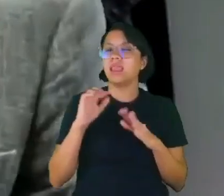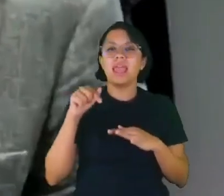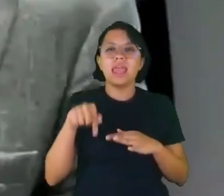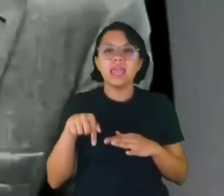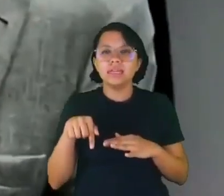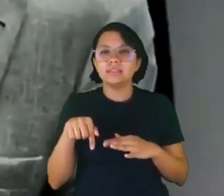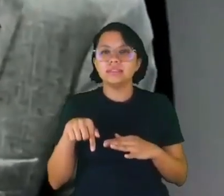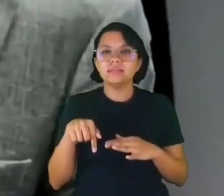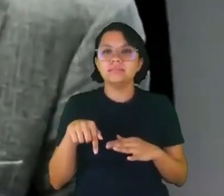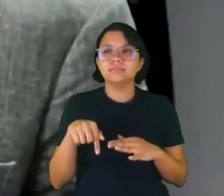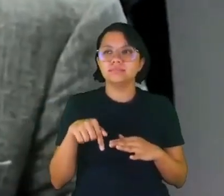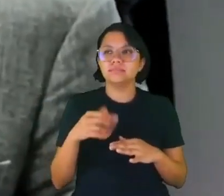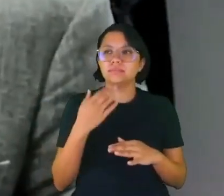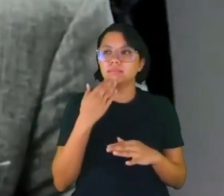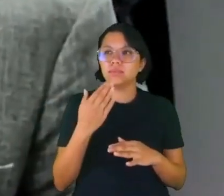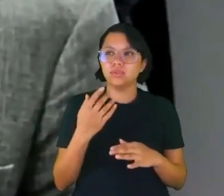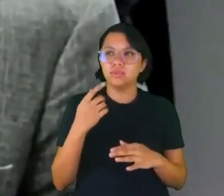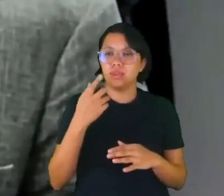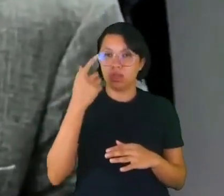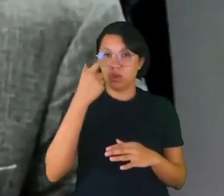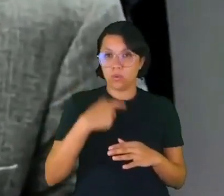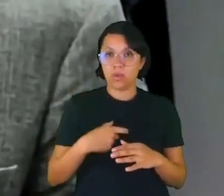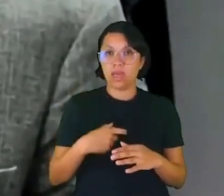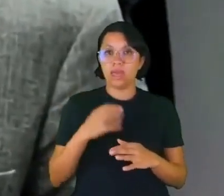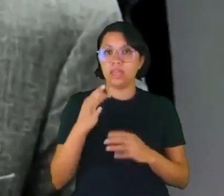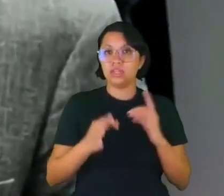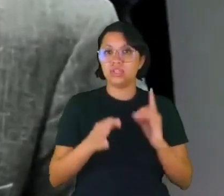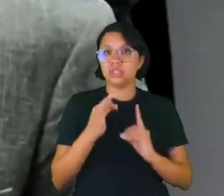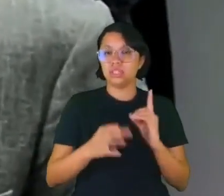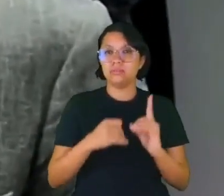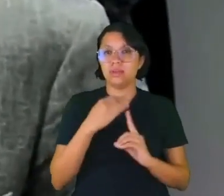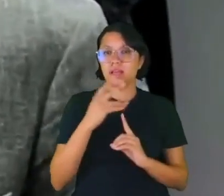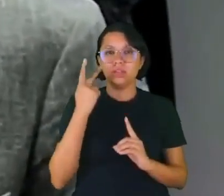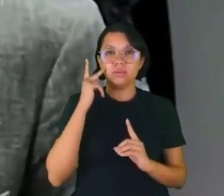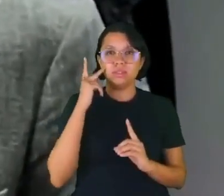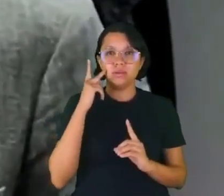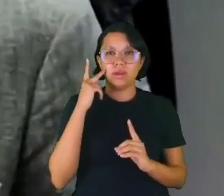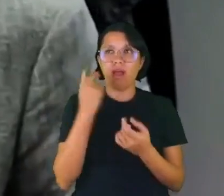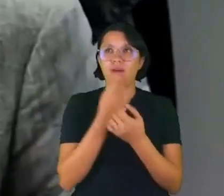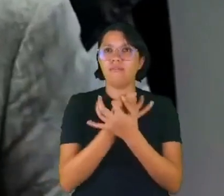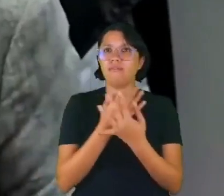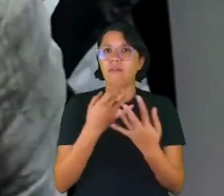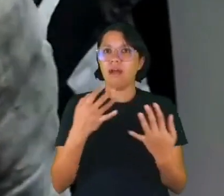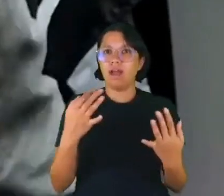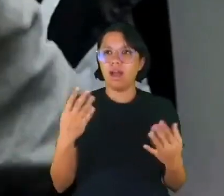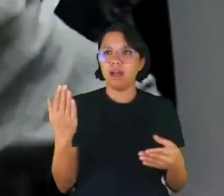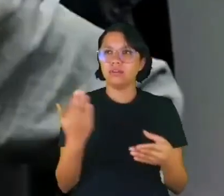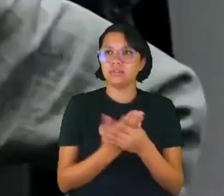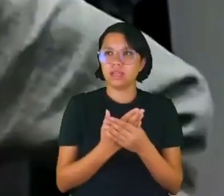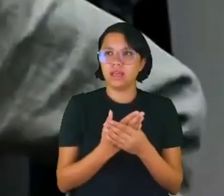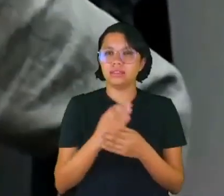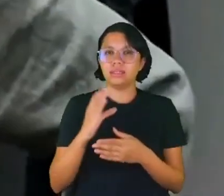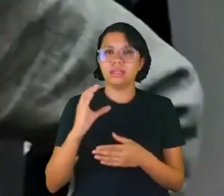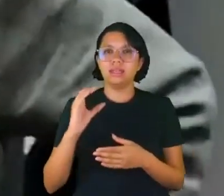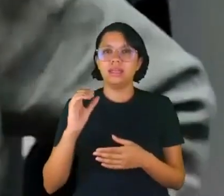de demanda predatória, eu era desembargador aqui em São Paulo e inúmeros casos eram de cadeias de